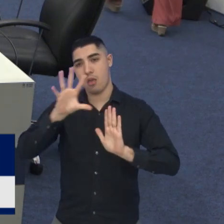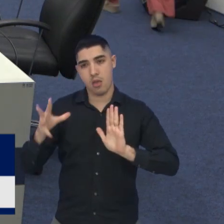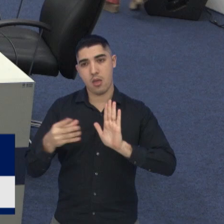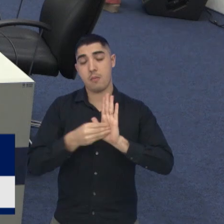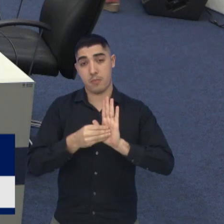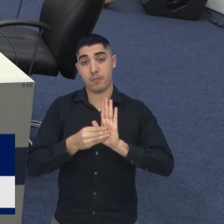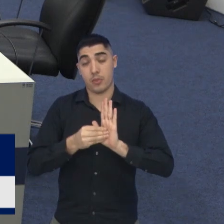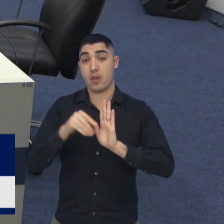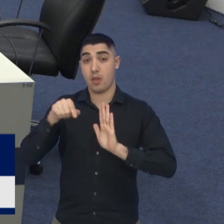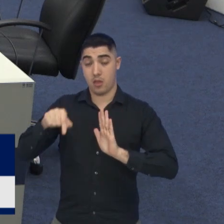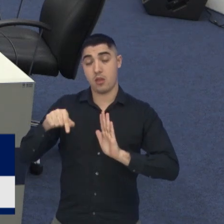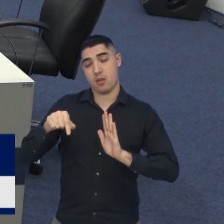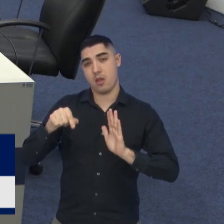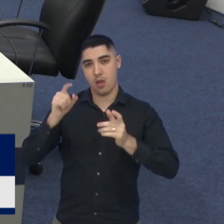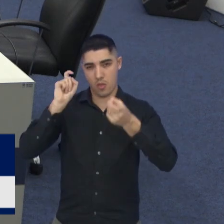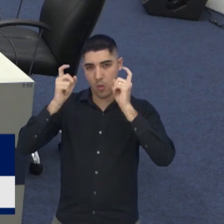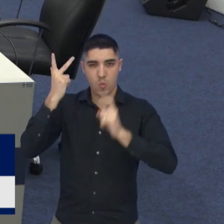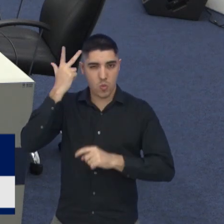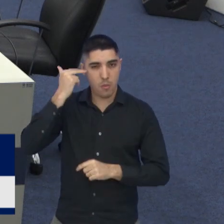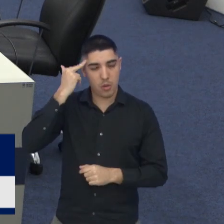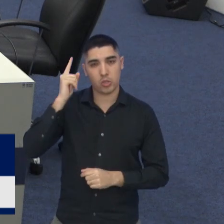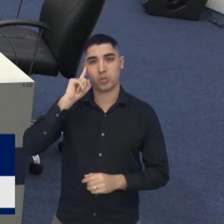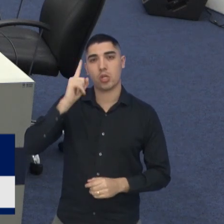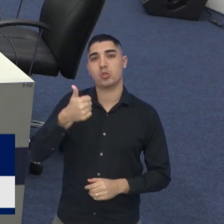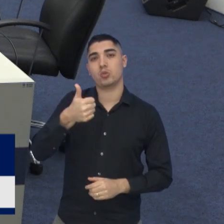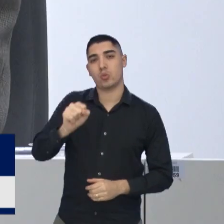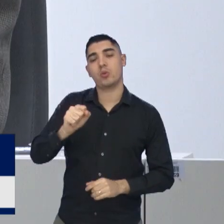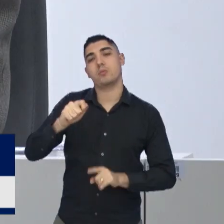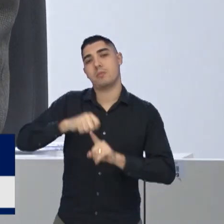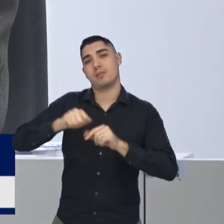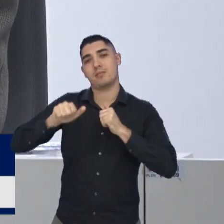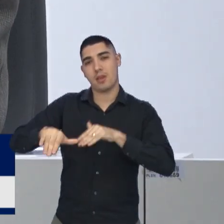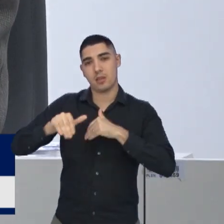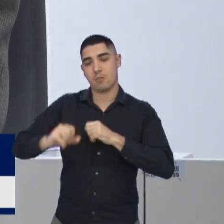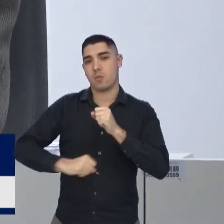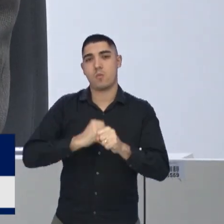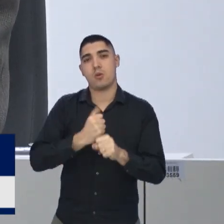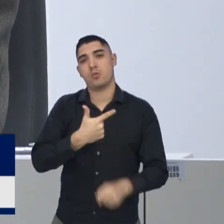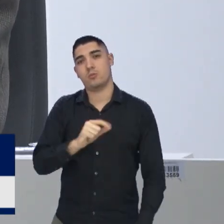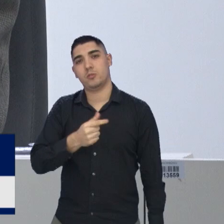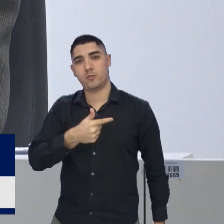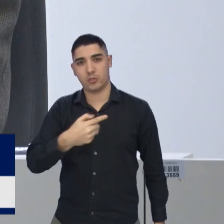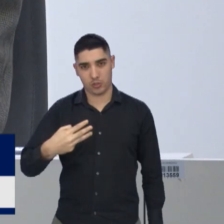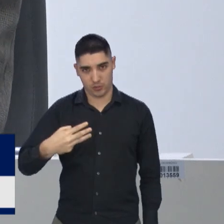Rito ordinário, 18 de setembro de 2023.